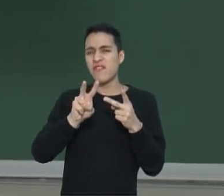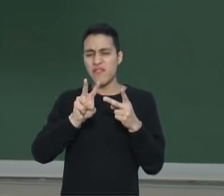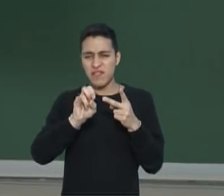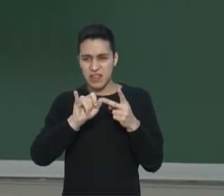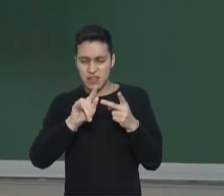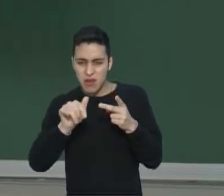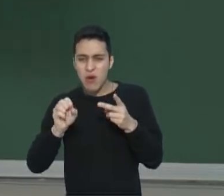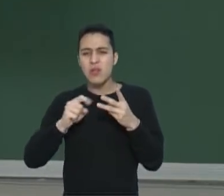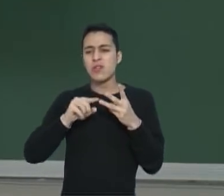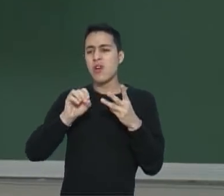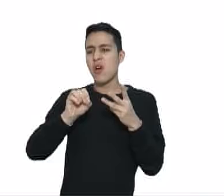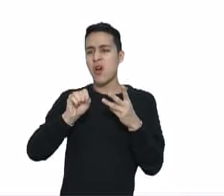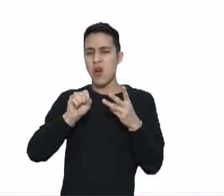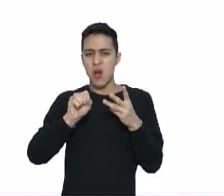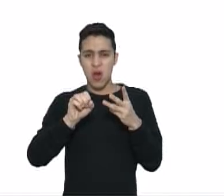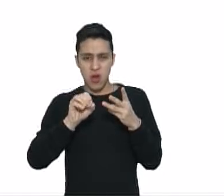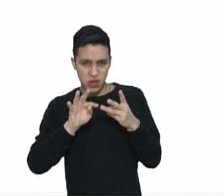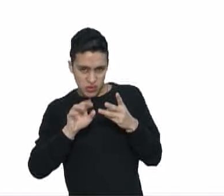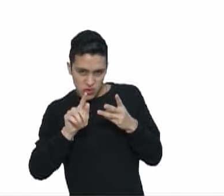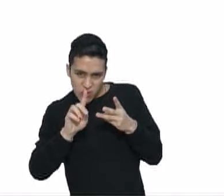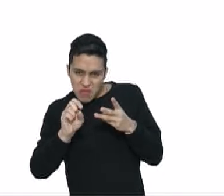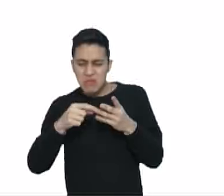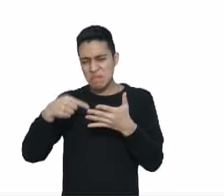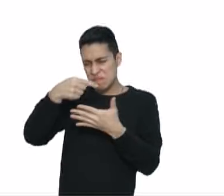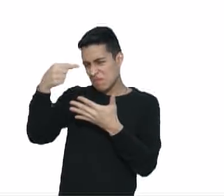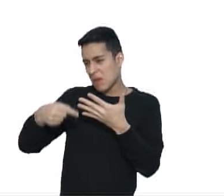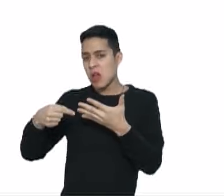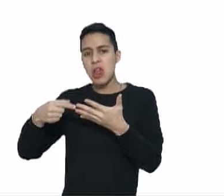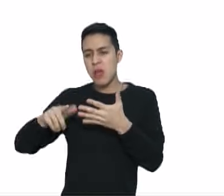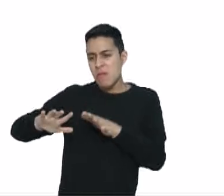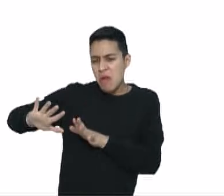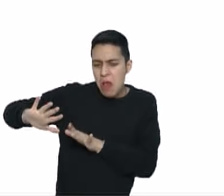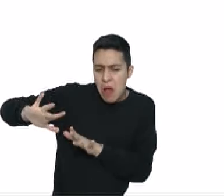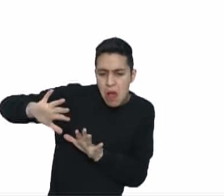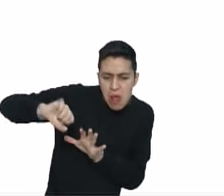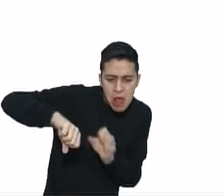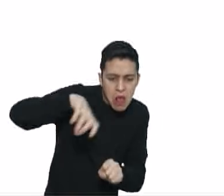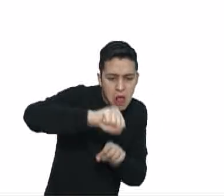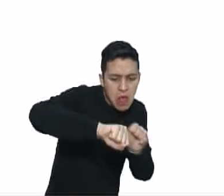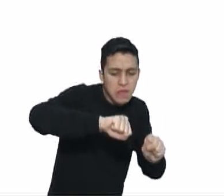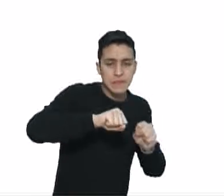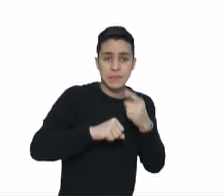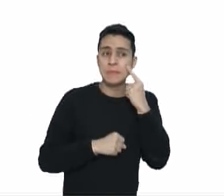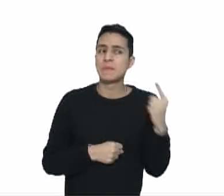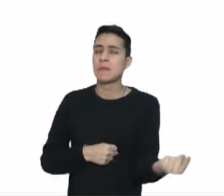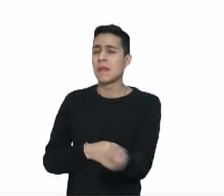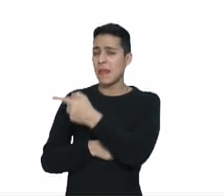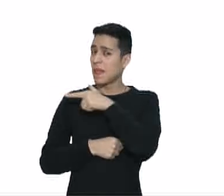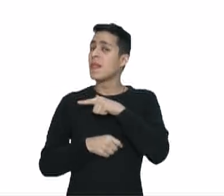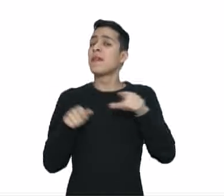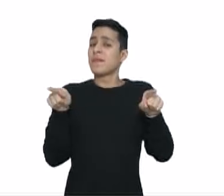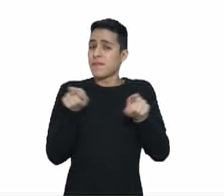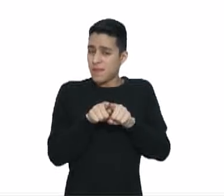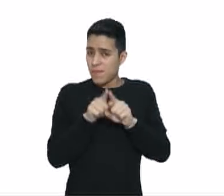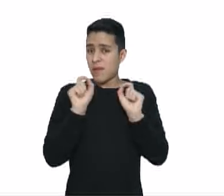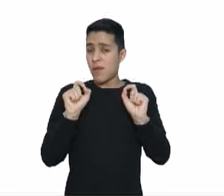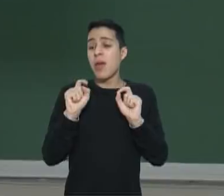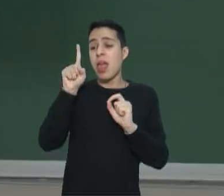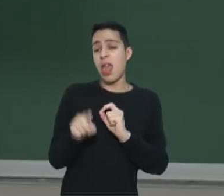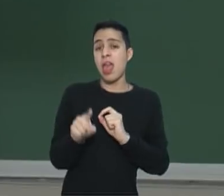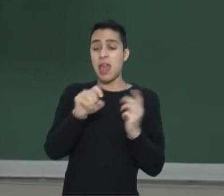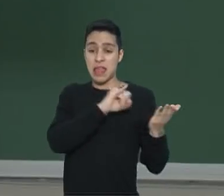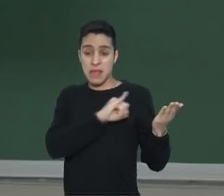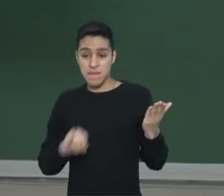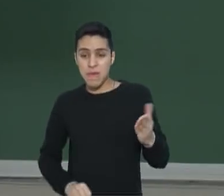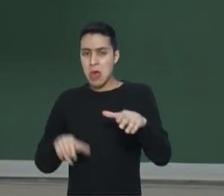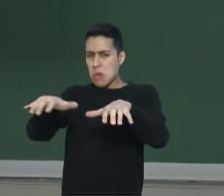visigodos, ostrogodos. Então a gente vai perceber que eles ocupam todo o mapa. E aqui a gente tem o Império Romano do Oriente. Né? Então